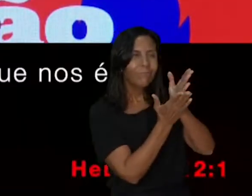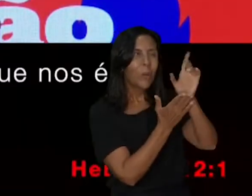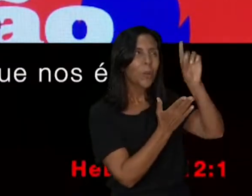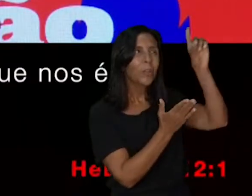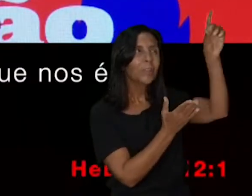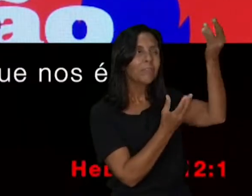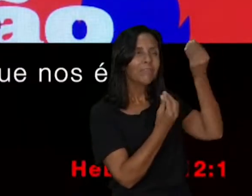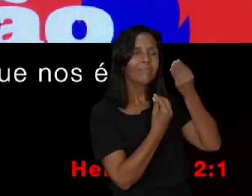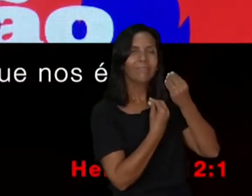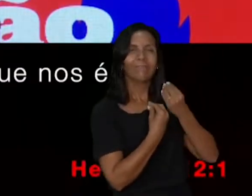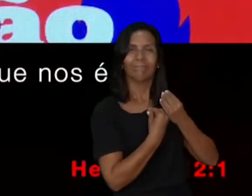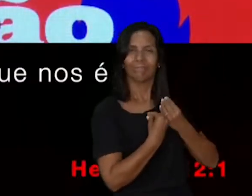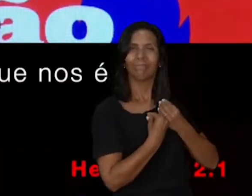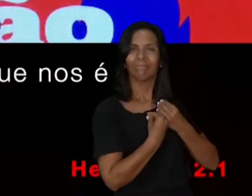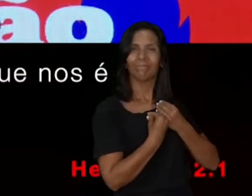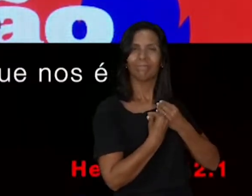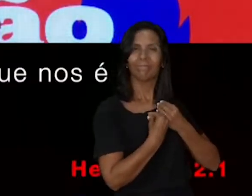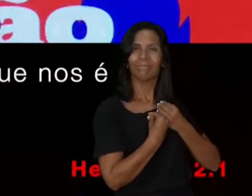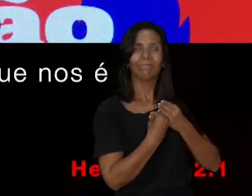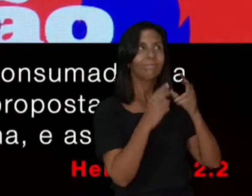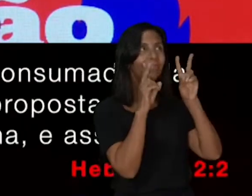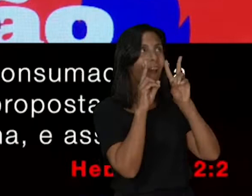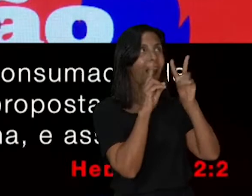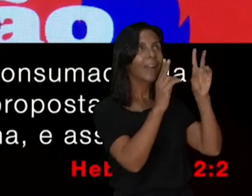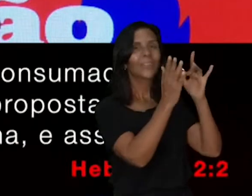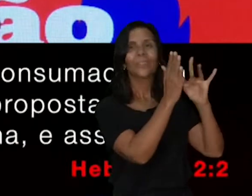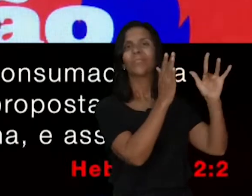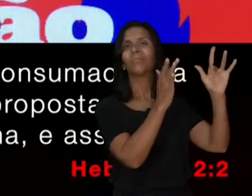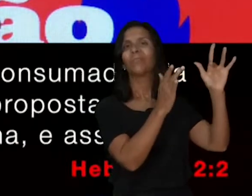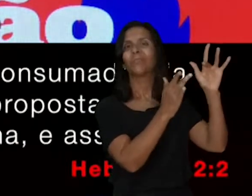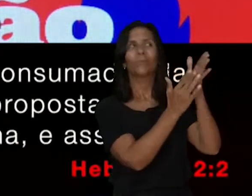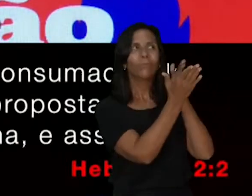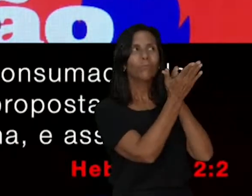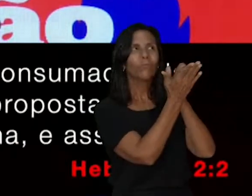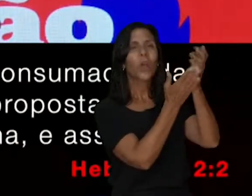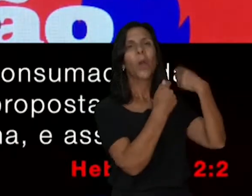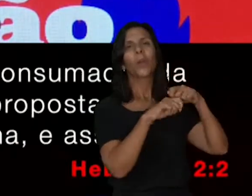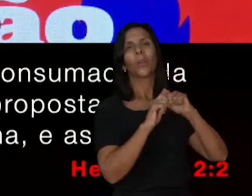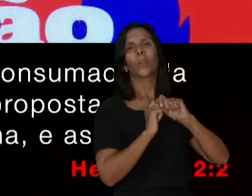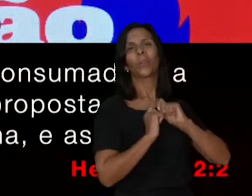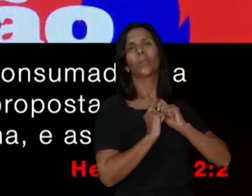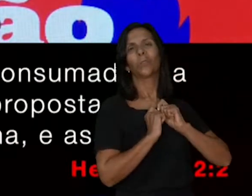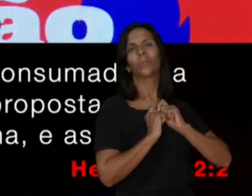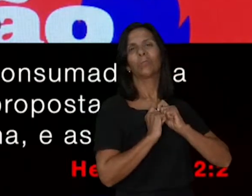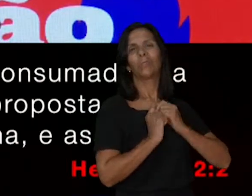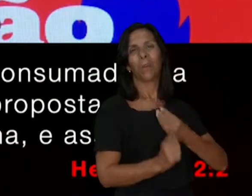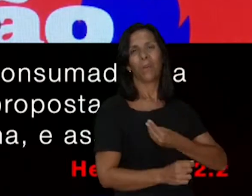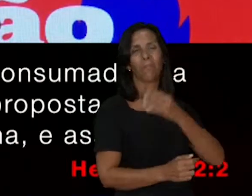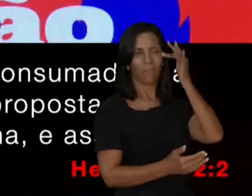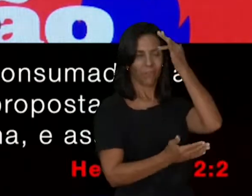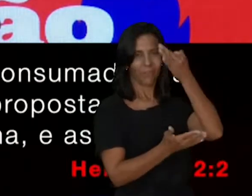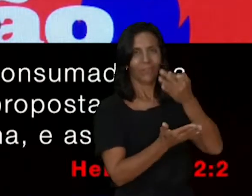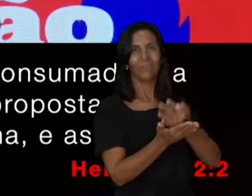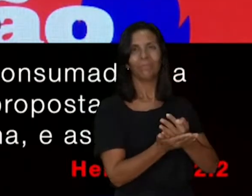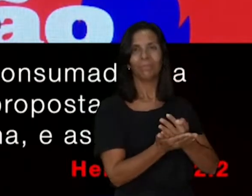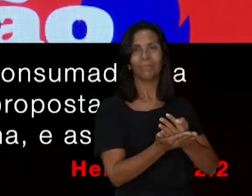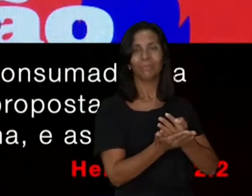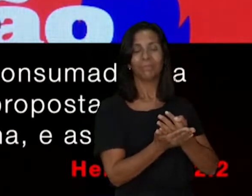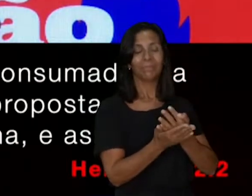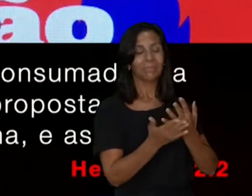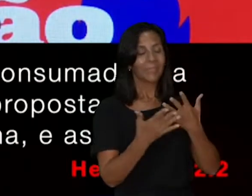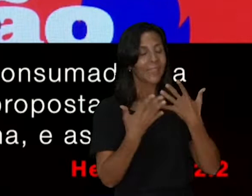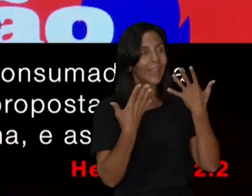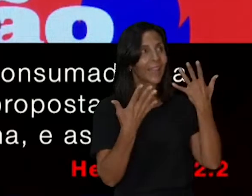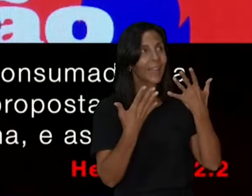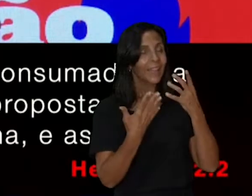proposta. Tendo os olhos fitos em Jesus, autor e consumador da nossa fé. Ele, pela alegria que lhe fora proposta,